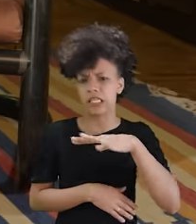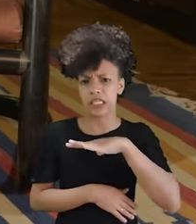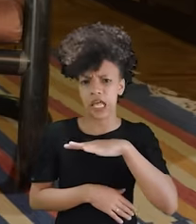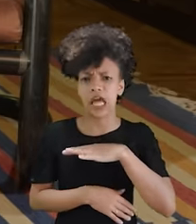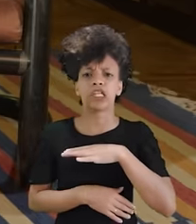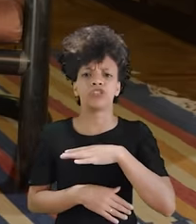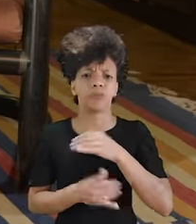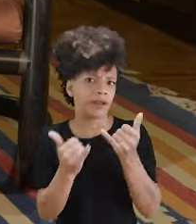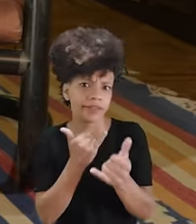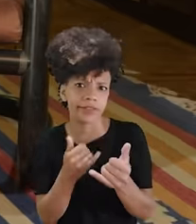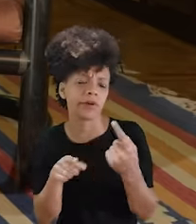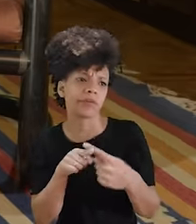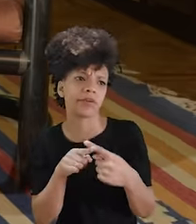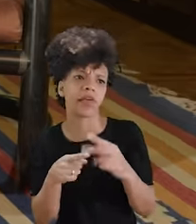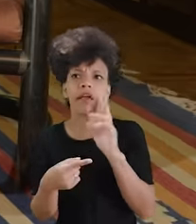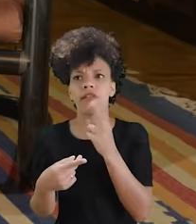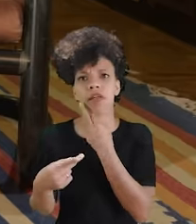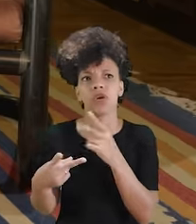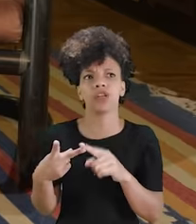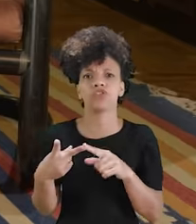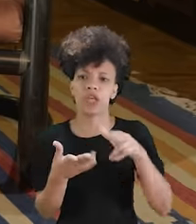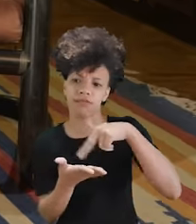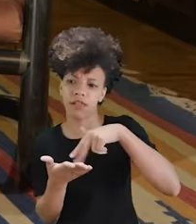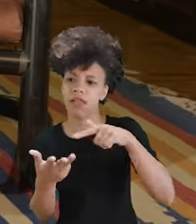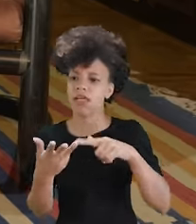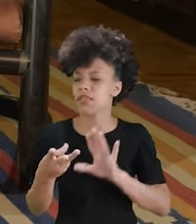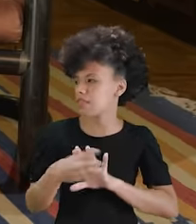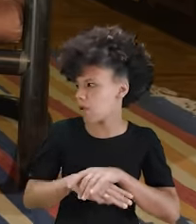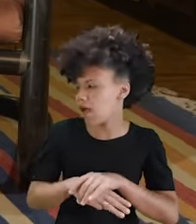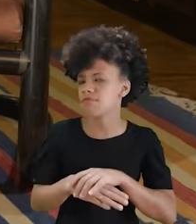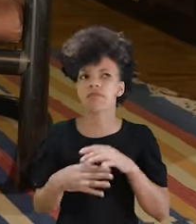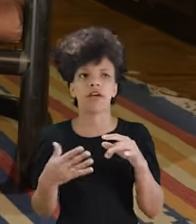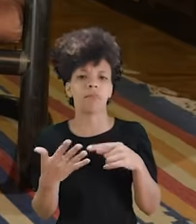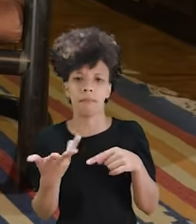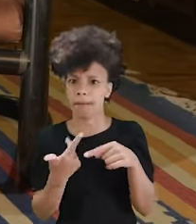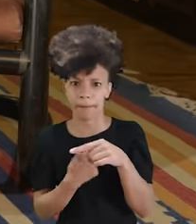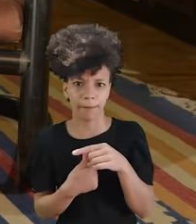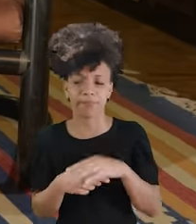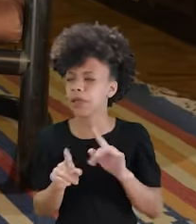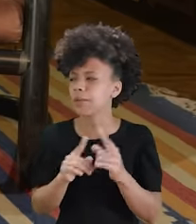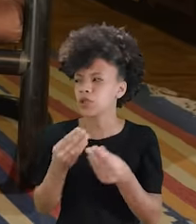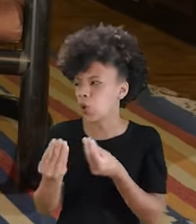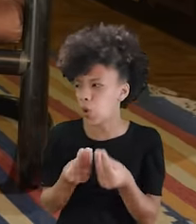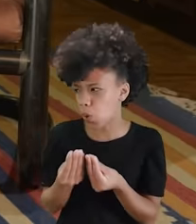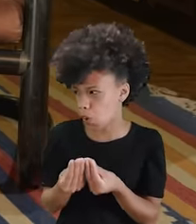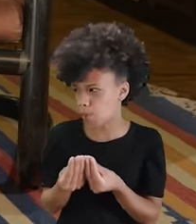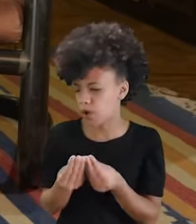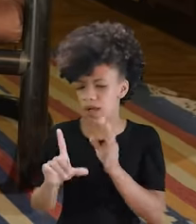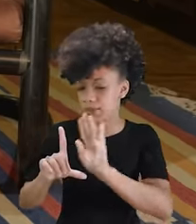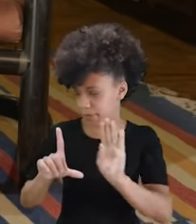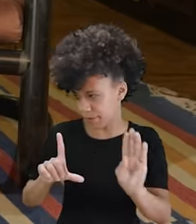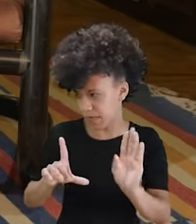que eu acreditei é uma cidade que nem restaurante tem a dança tem entretenimento tem e daquilo tudo e como é que é que